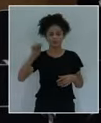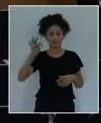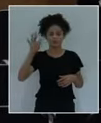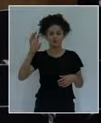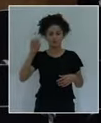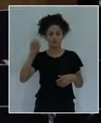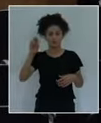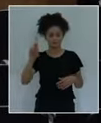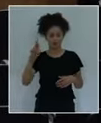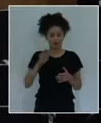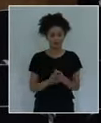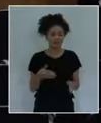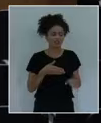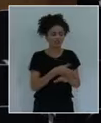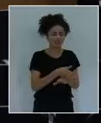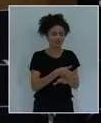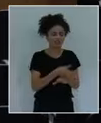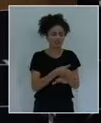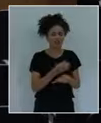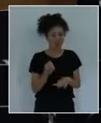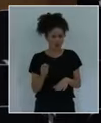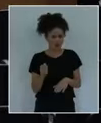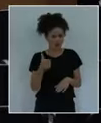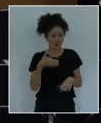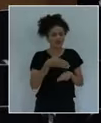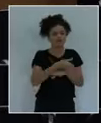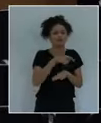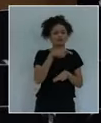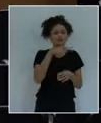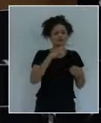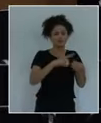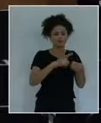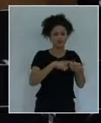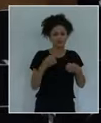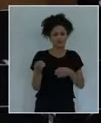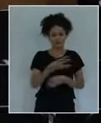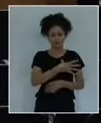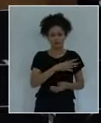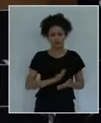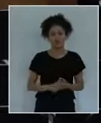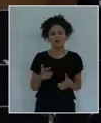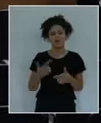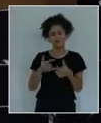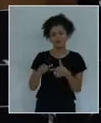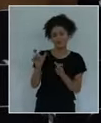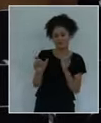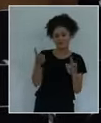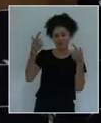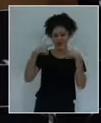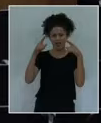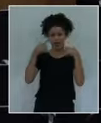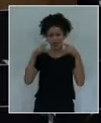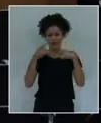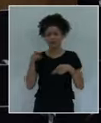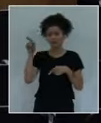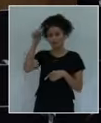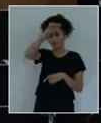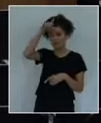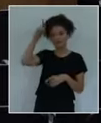com a via de acesso do bairro Cidade Nova. Segundo moradores, a lama foi colocada